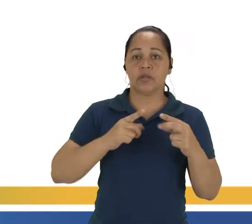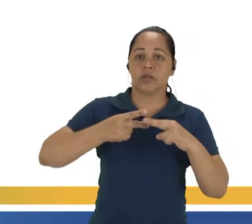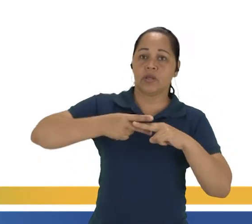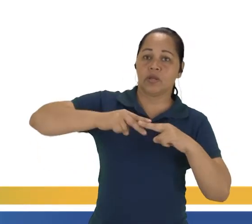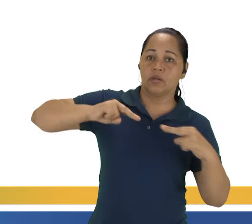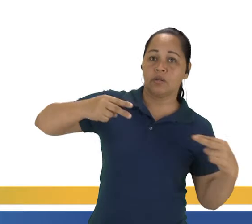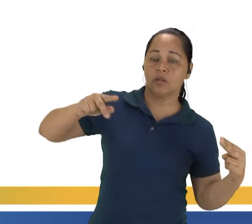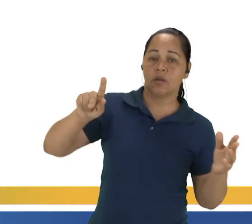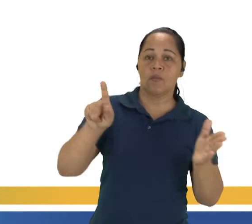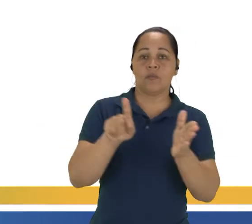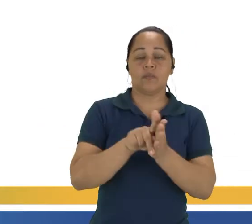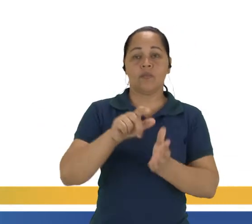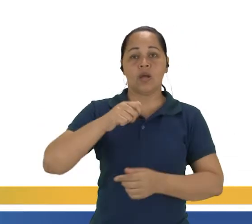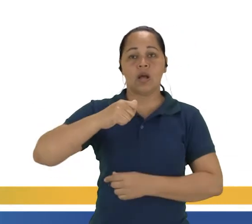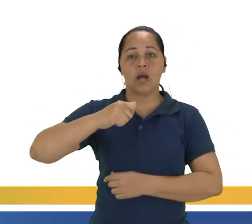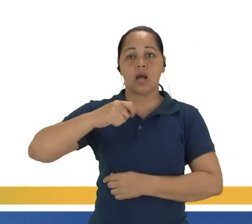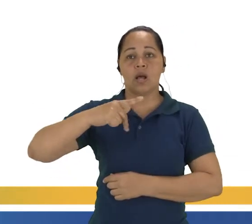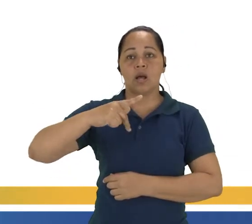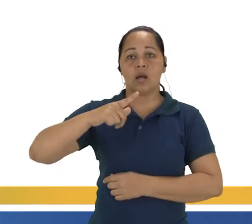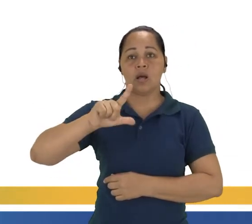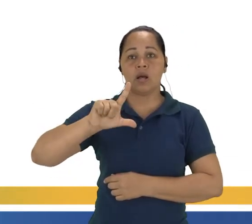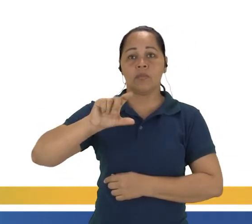que é haploide, né?